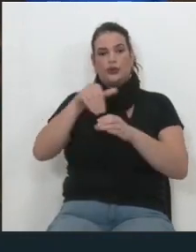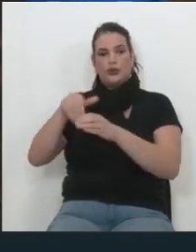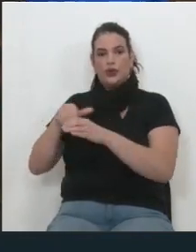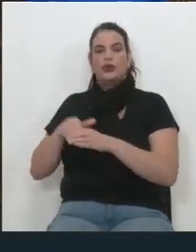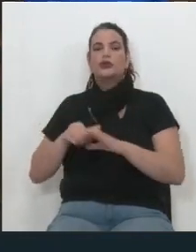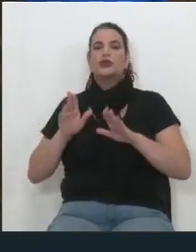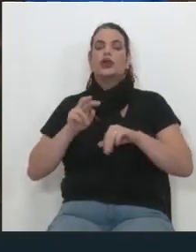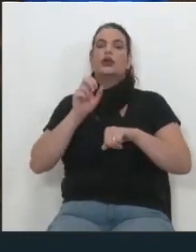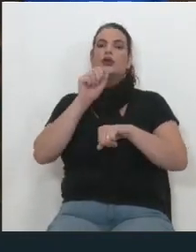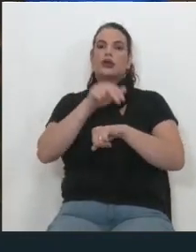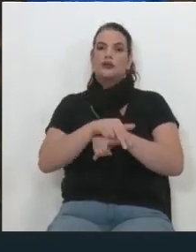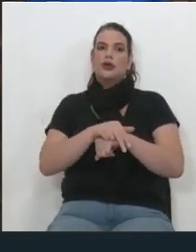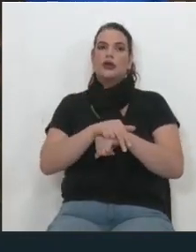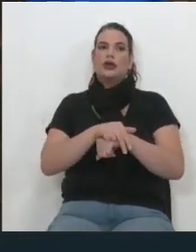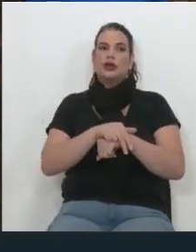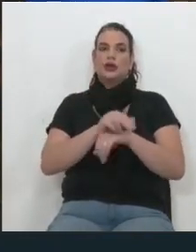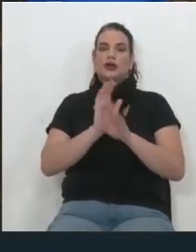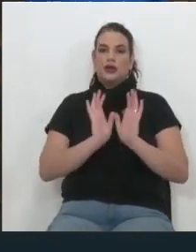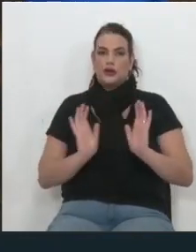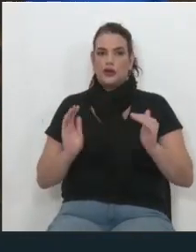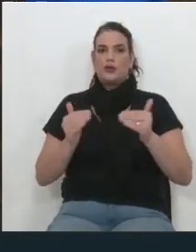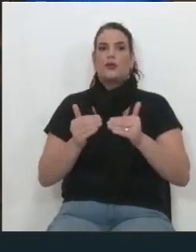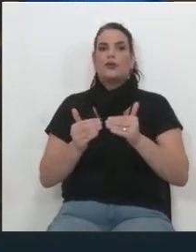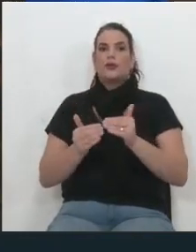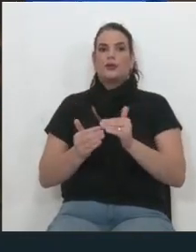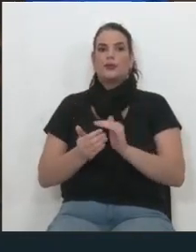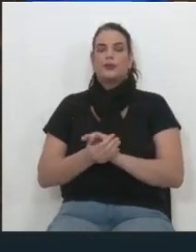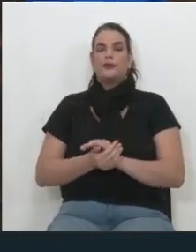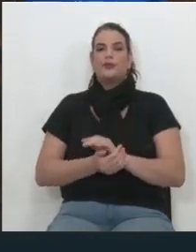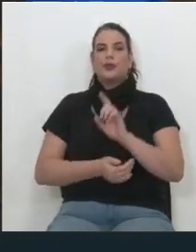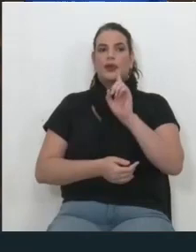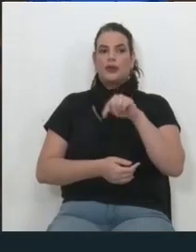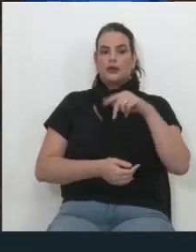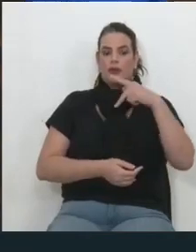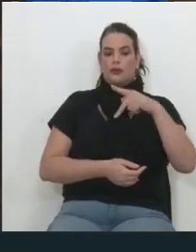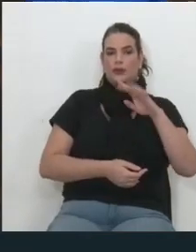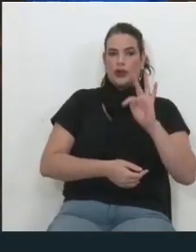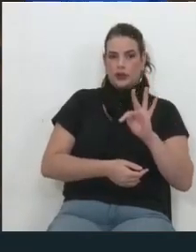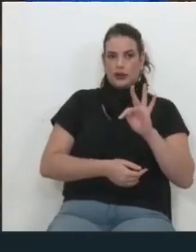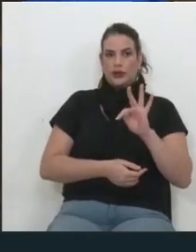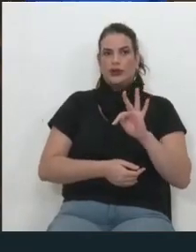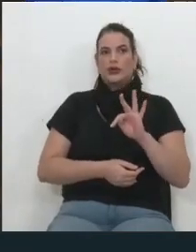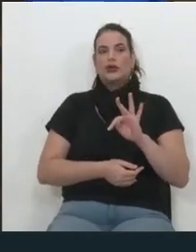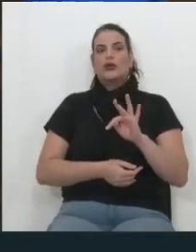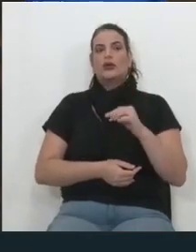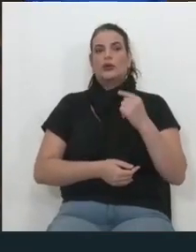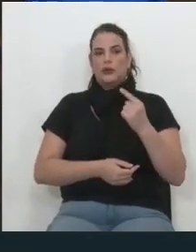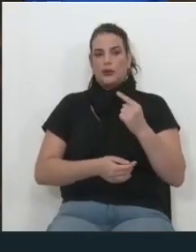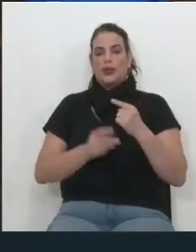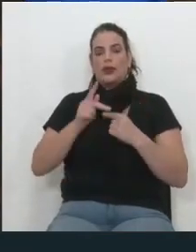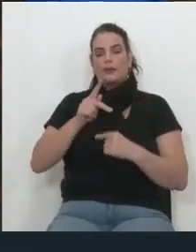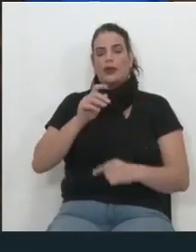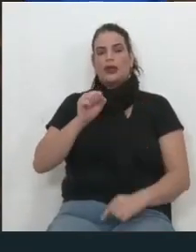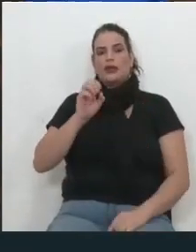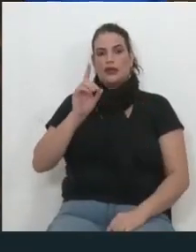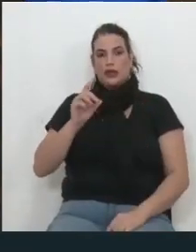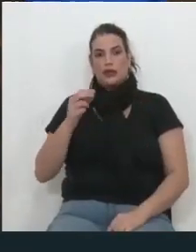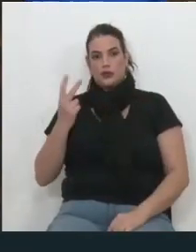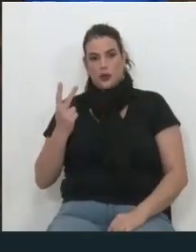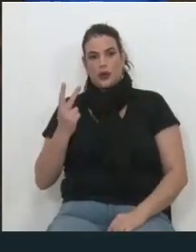garantida nesta comissão são PT 1, PSD